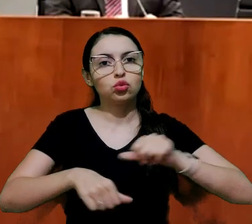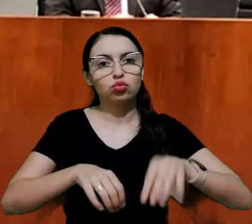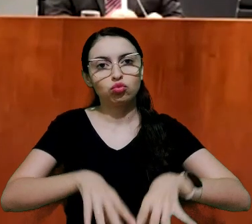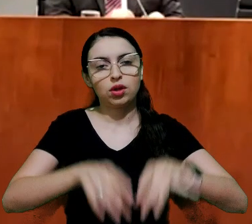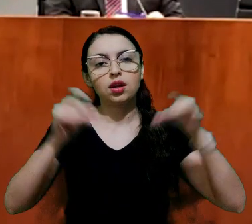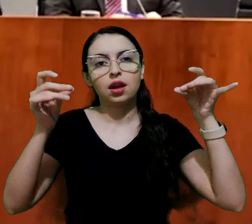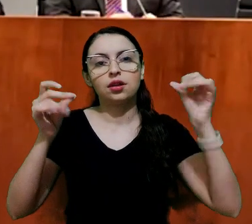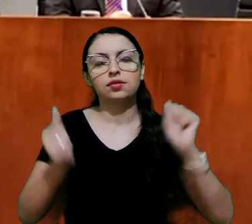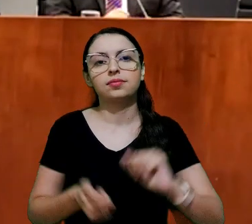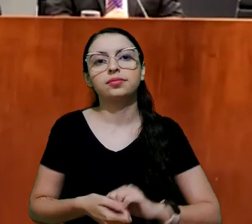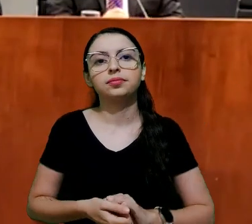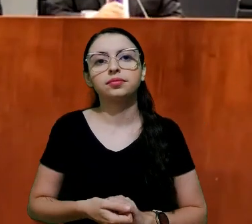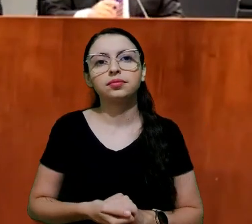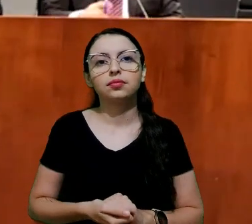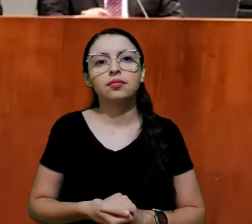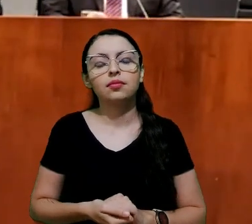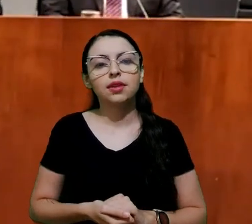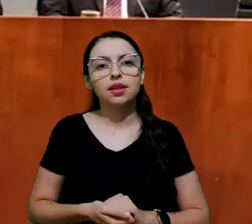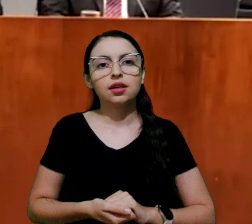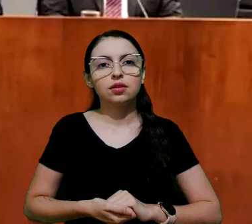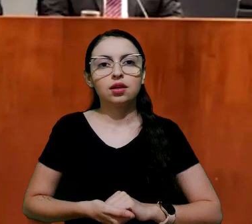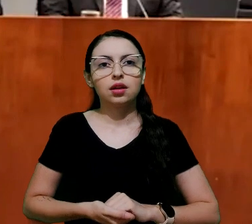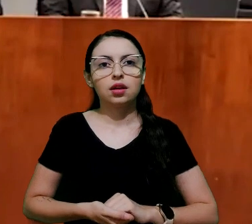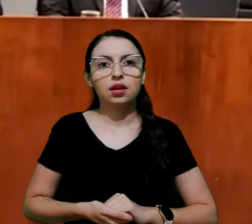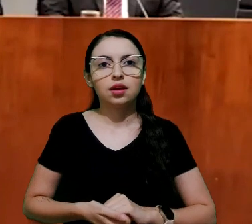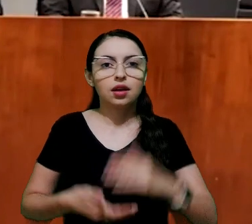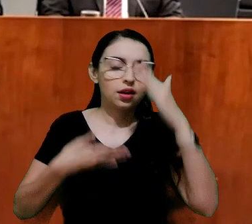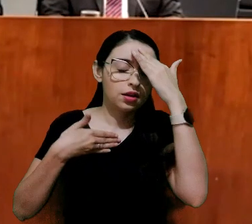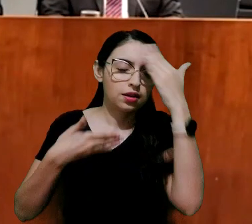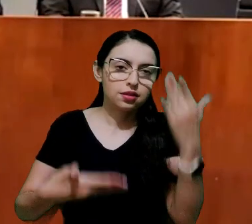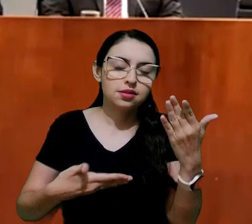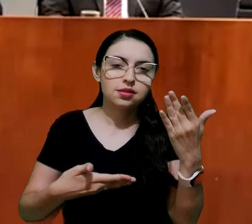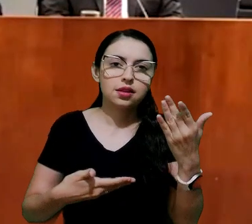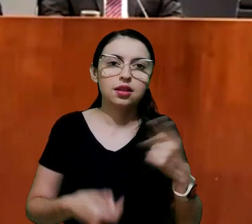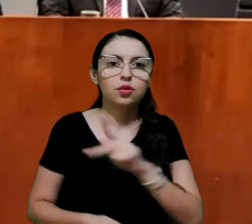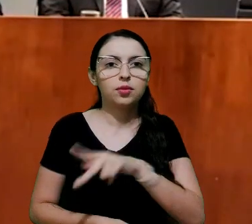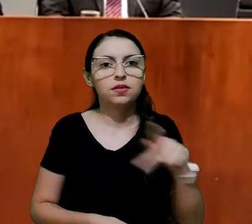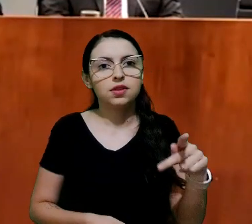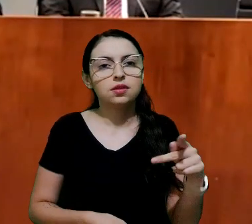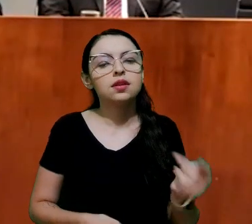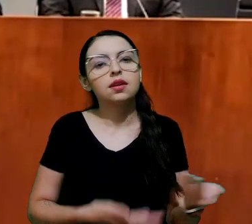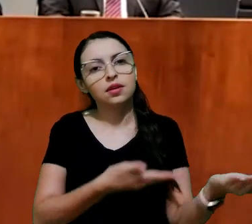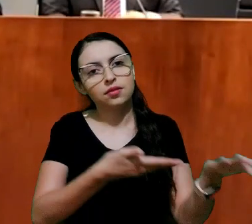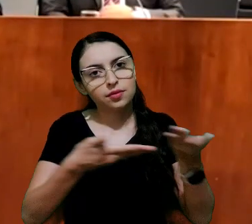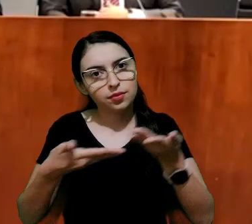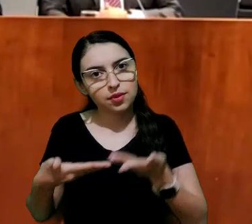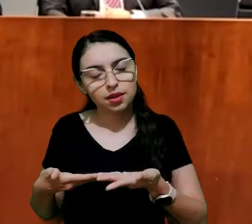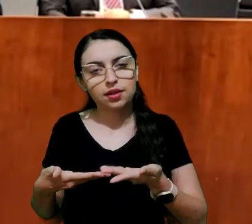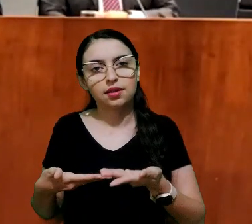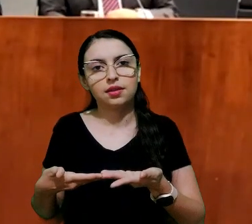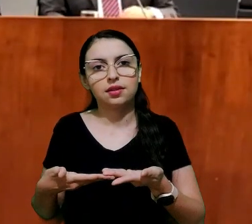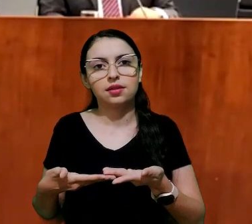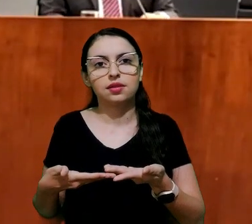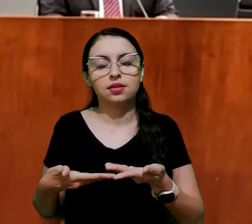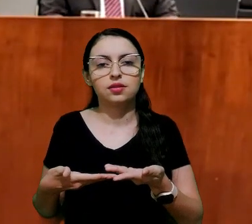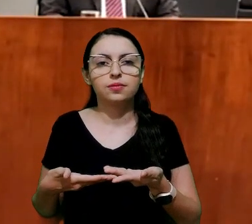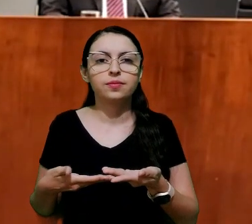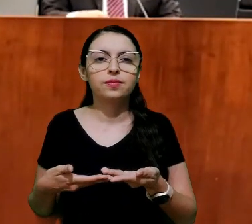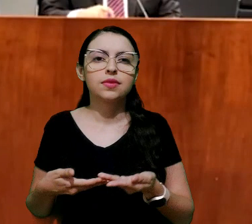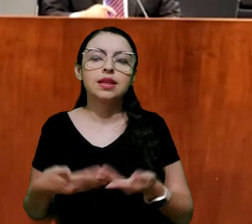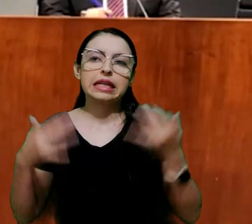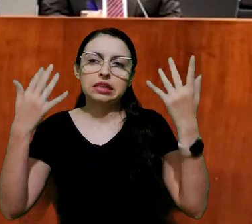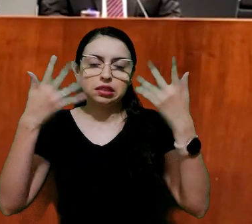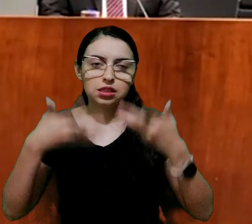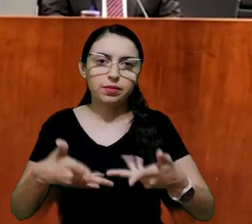Eu estou agradecendo, professora, uma vez mais, a sua gentil contribuição aqui com os trabalhos da